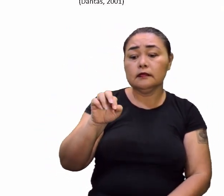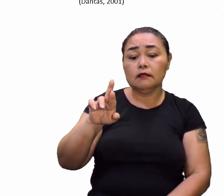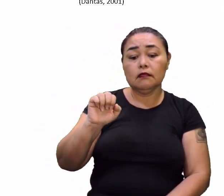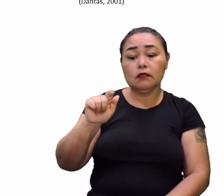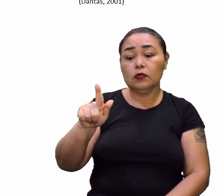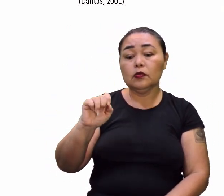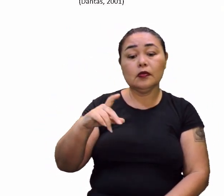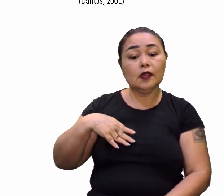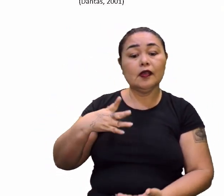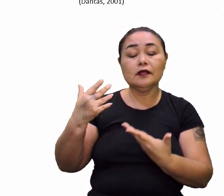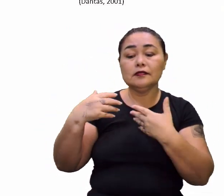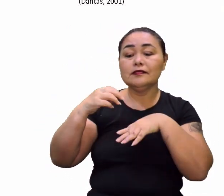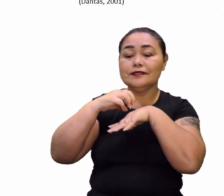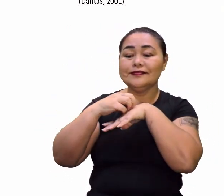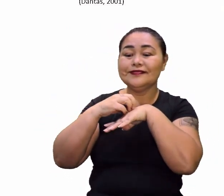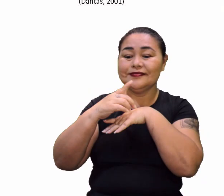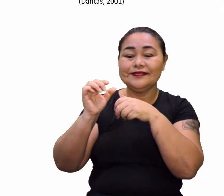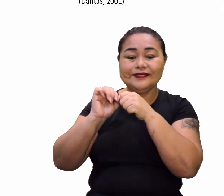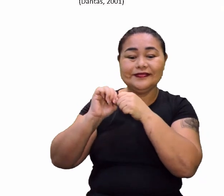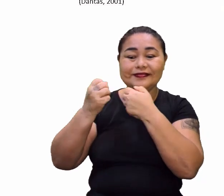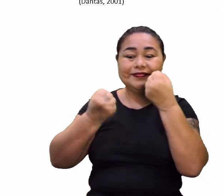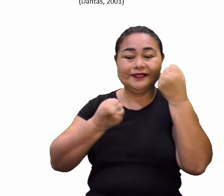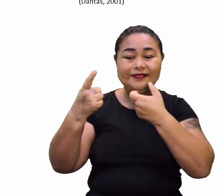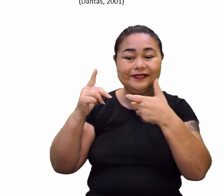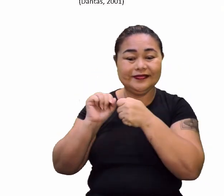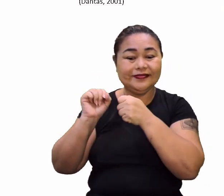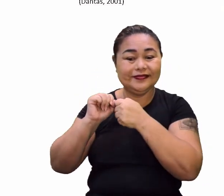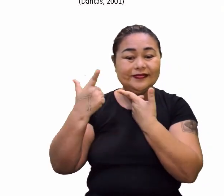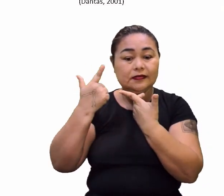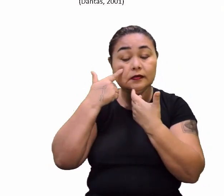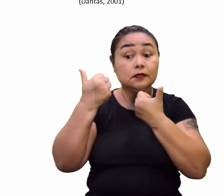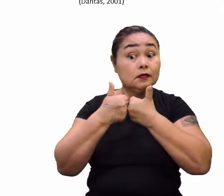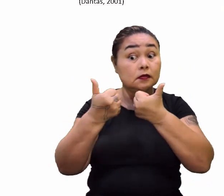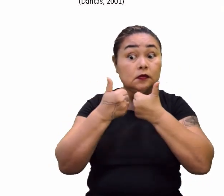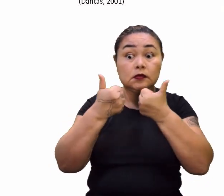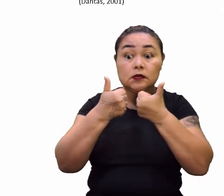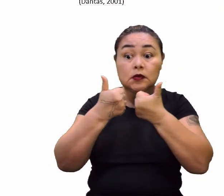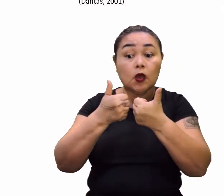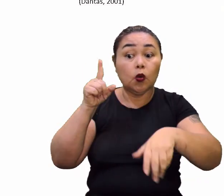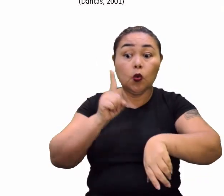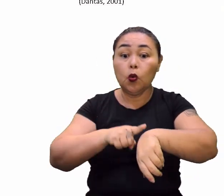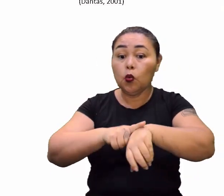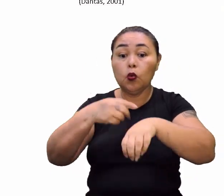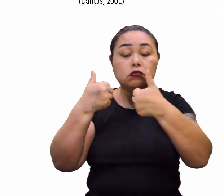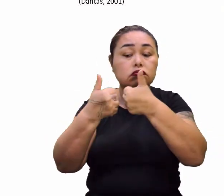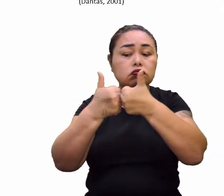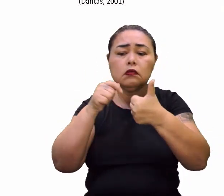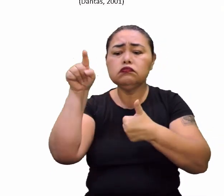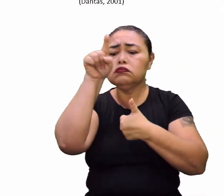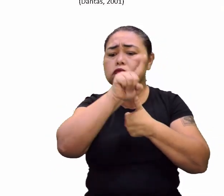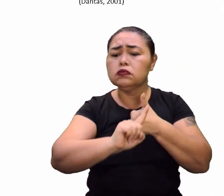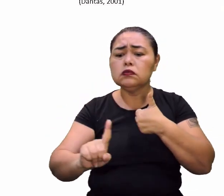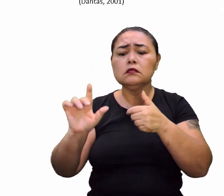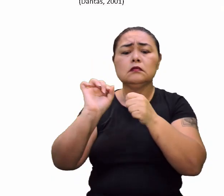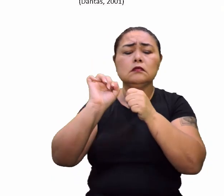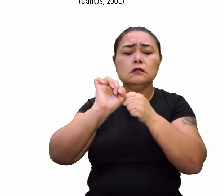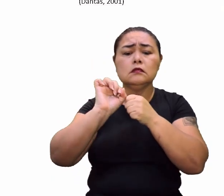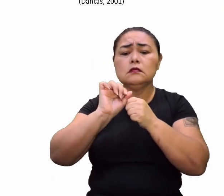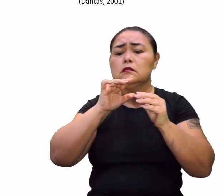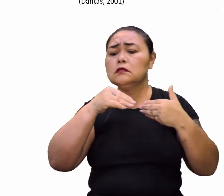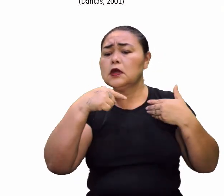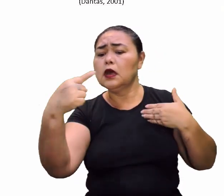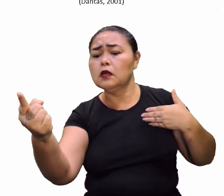esse gurgel andou, meu amigo, trazendo gente para lá e para cá. Exatamente. Olha, os ônibus chegavam toda hora, vindo de vários lugares,